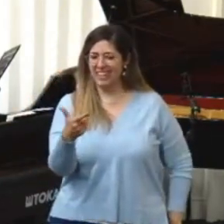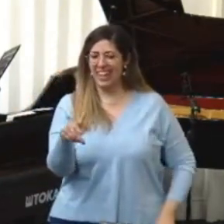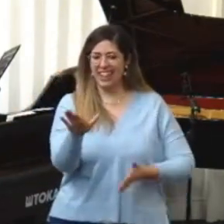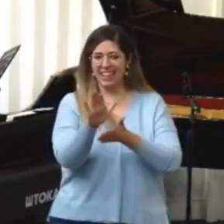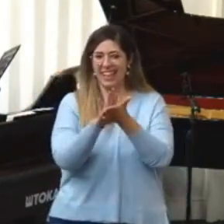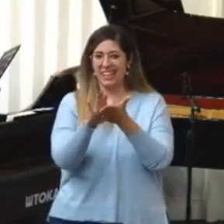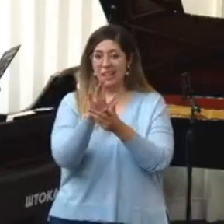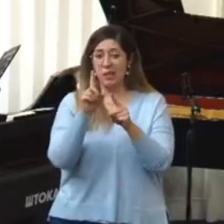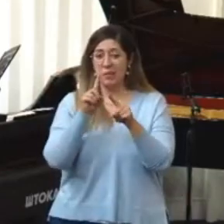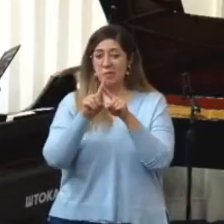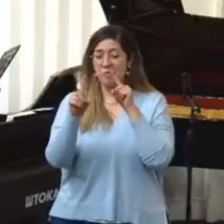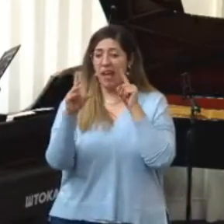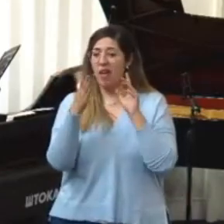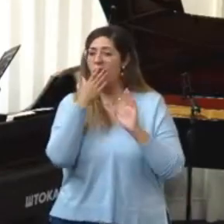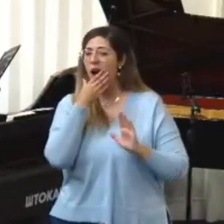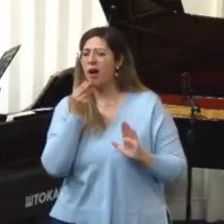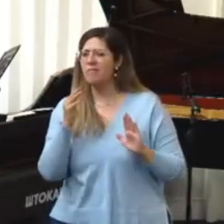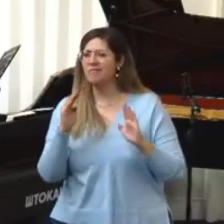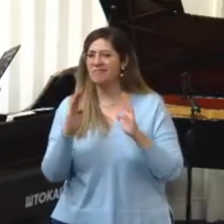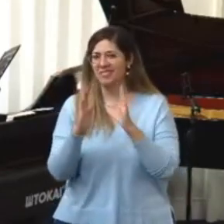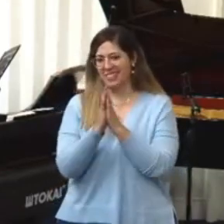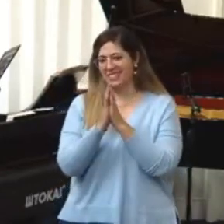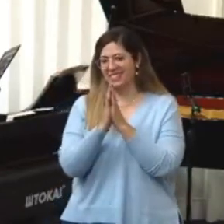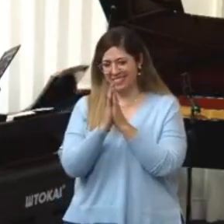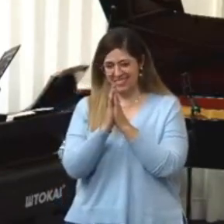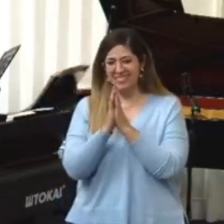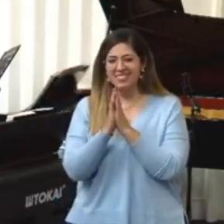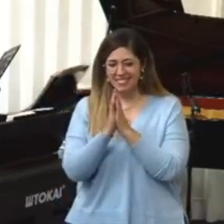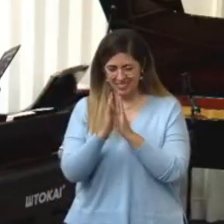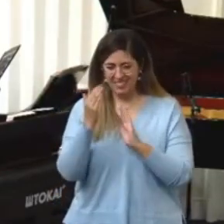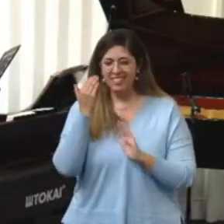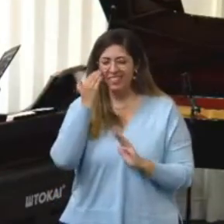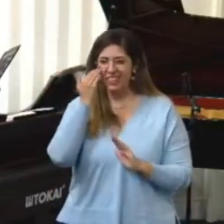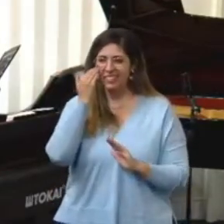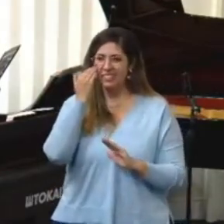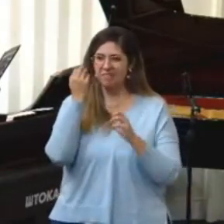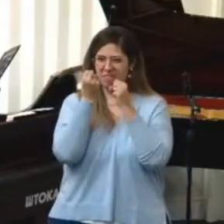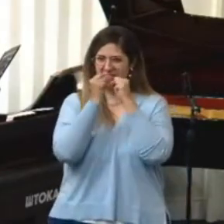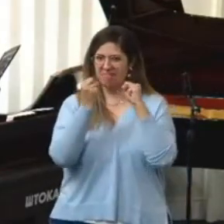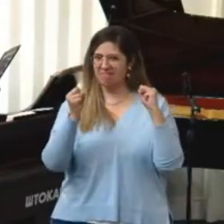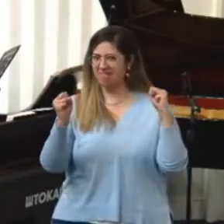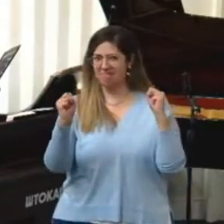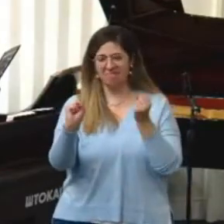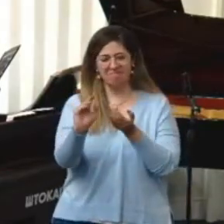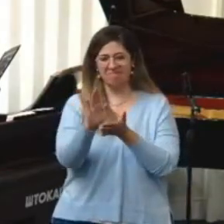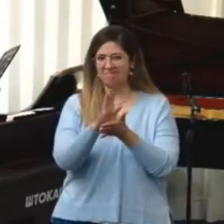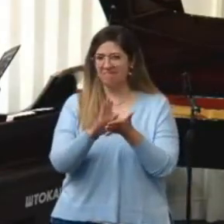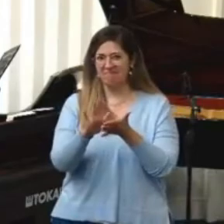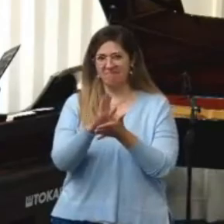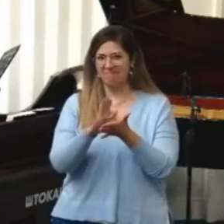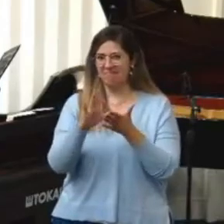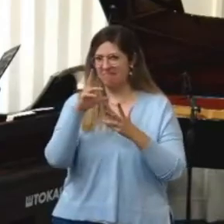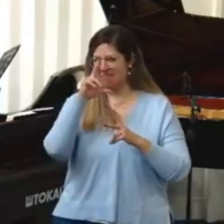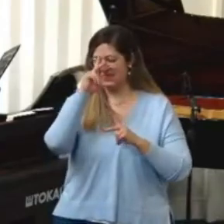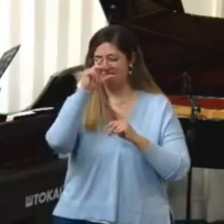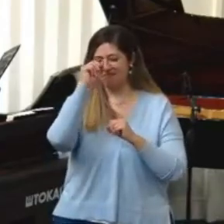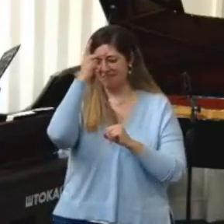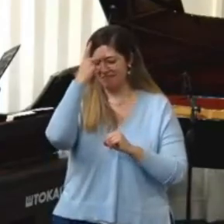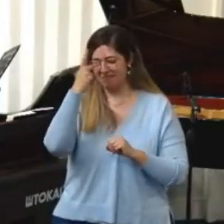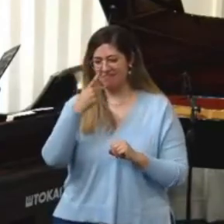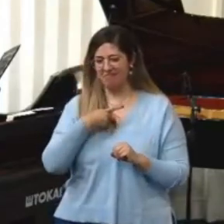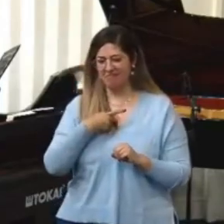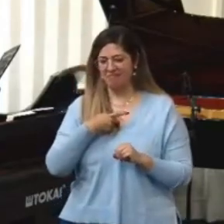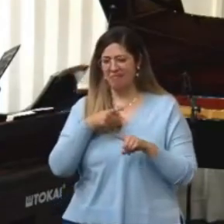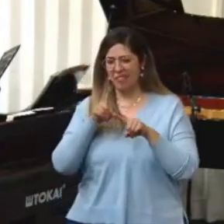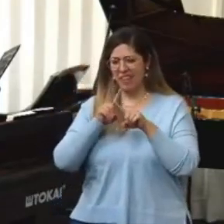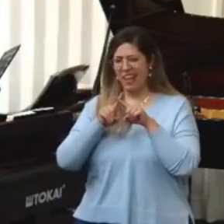É por isso que eu pedi para as crianças fazerem uma ilustração, como se elas estivessem de joelhos diante